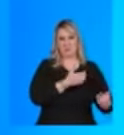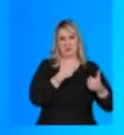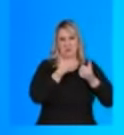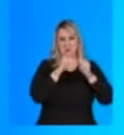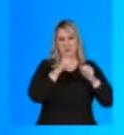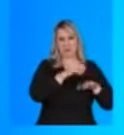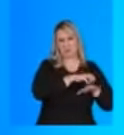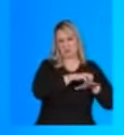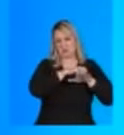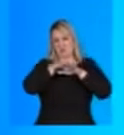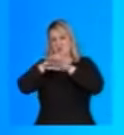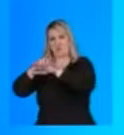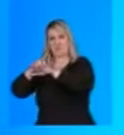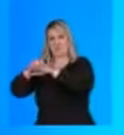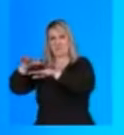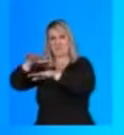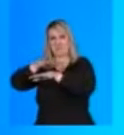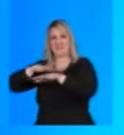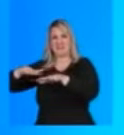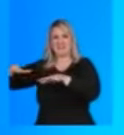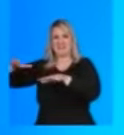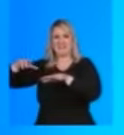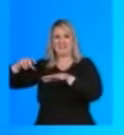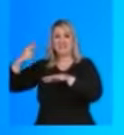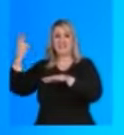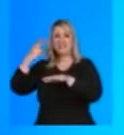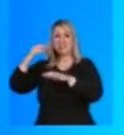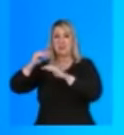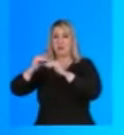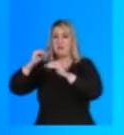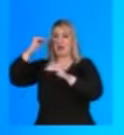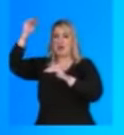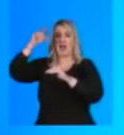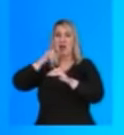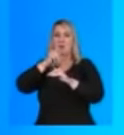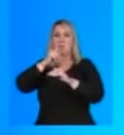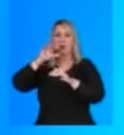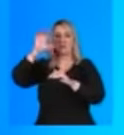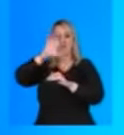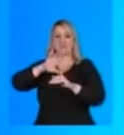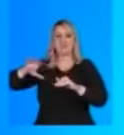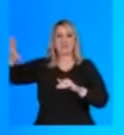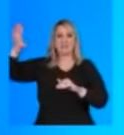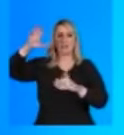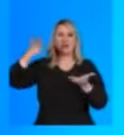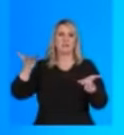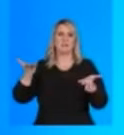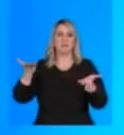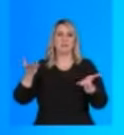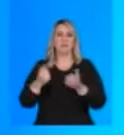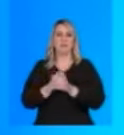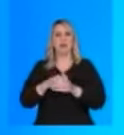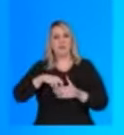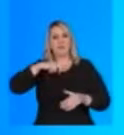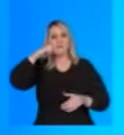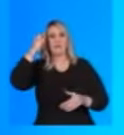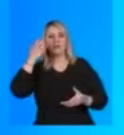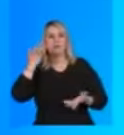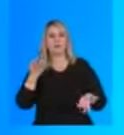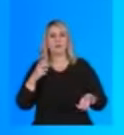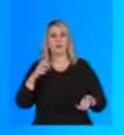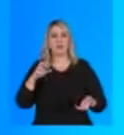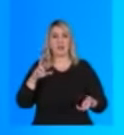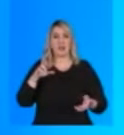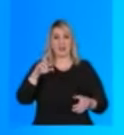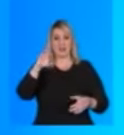Seropédica construído em cima do segundo maior aquifero do Estado depósito de água potável uma vergonha o estado